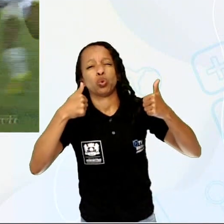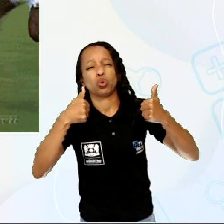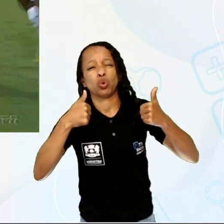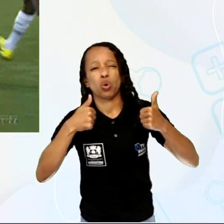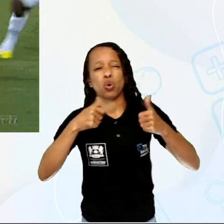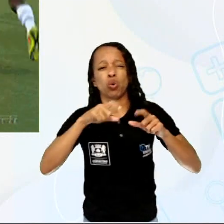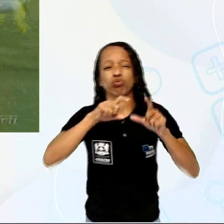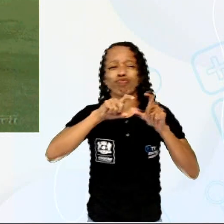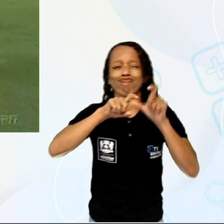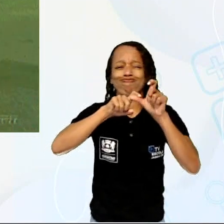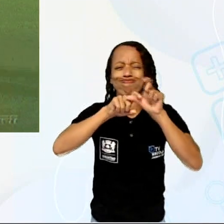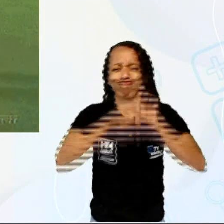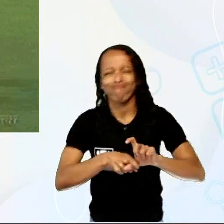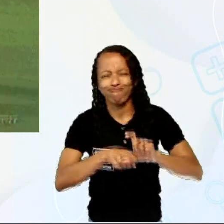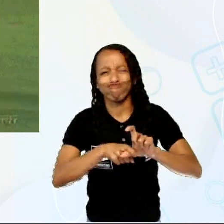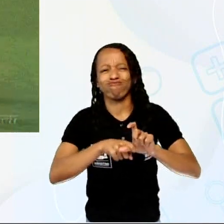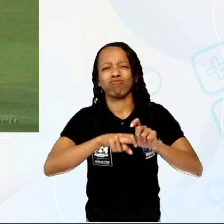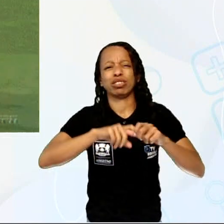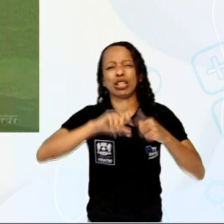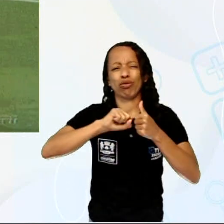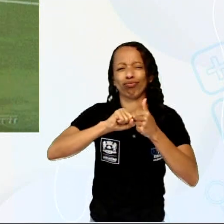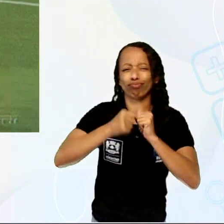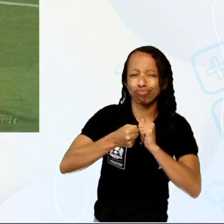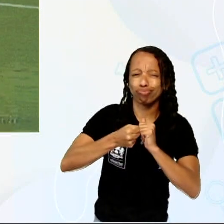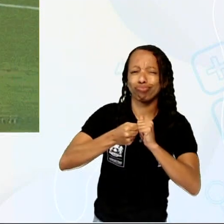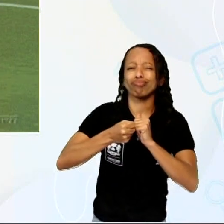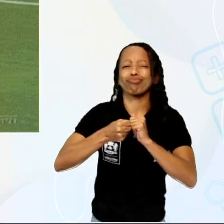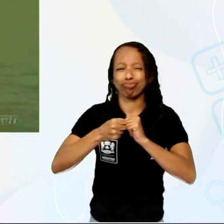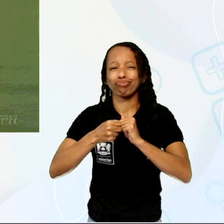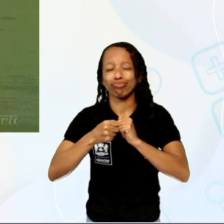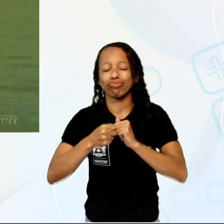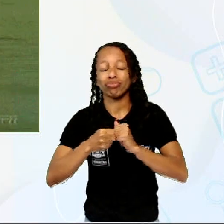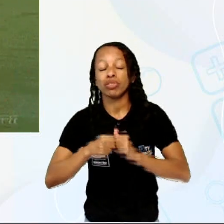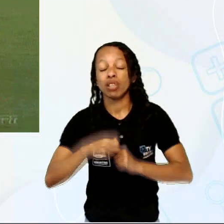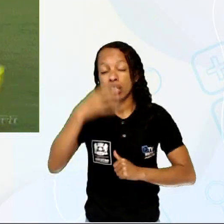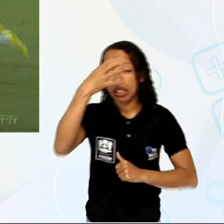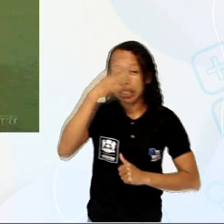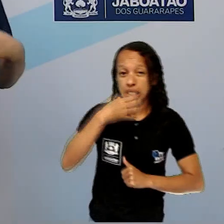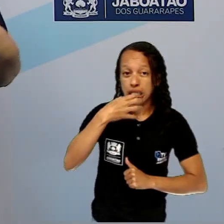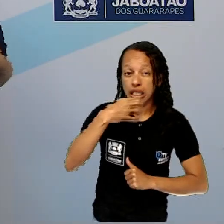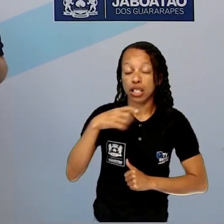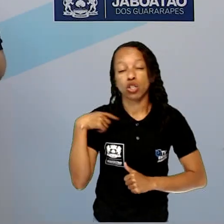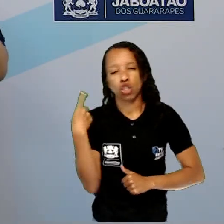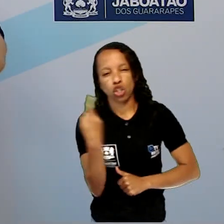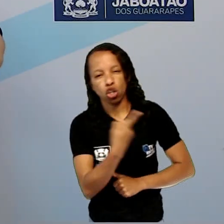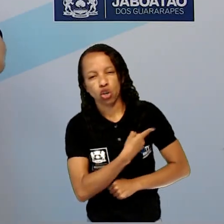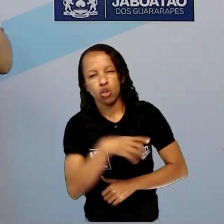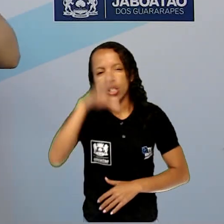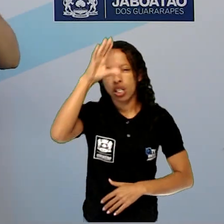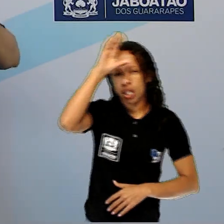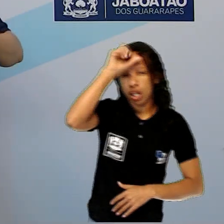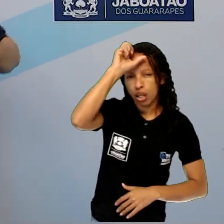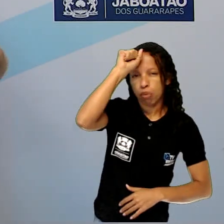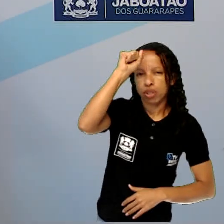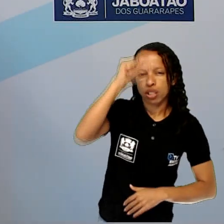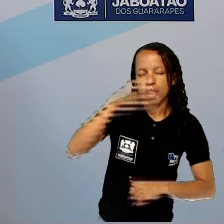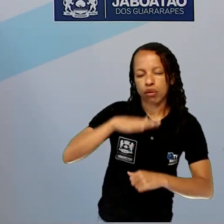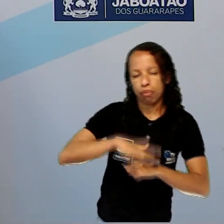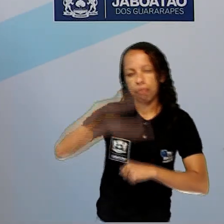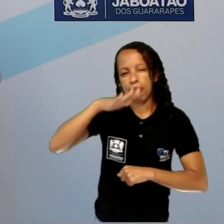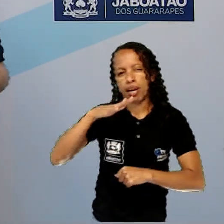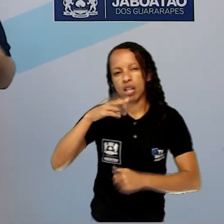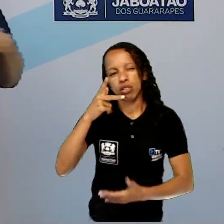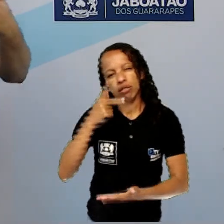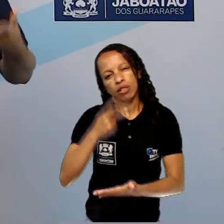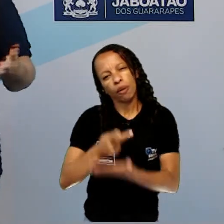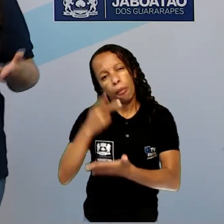contusões, até mesmo fraturas mais graves. Então a gente vai aprender um pouquinho sobre essas situações de